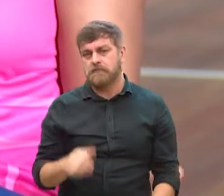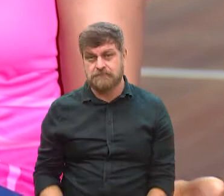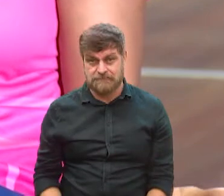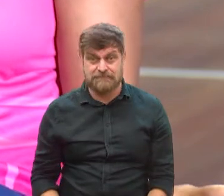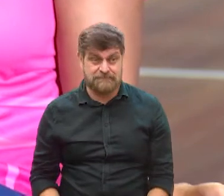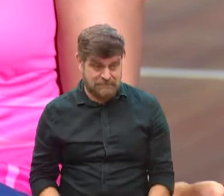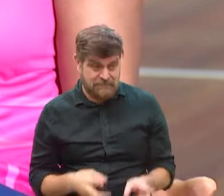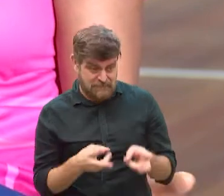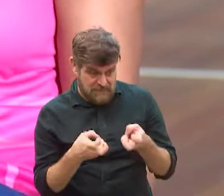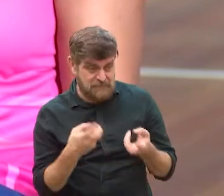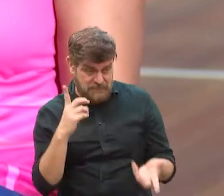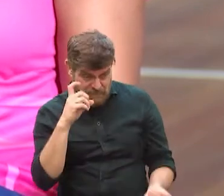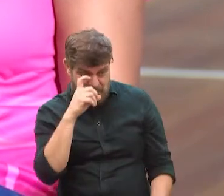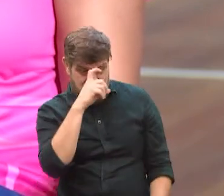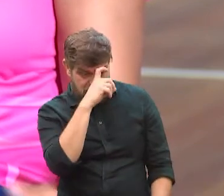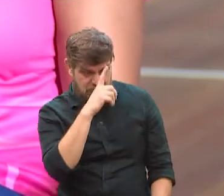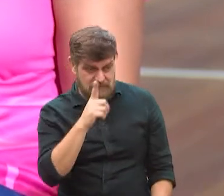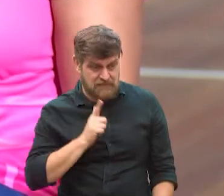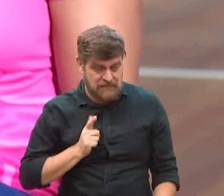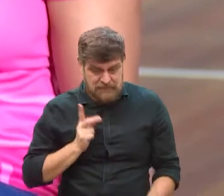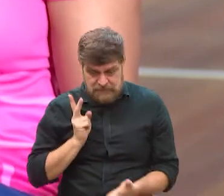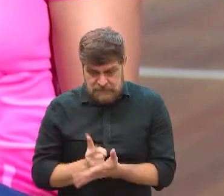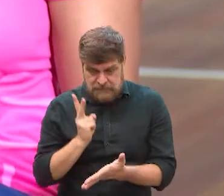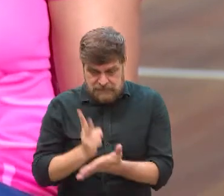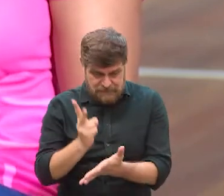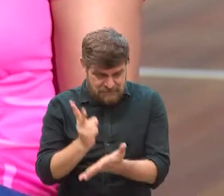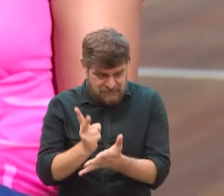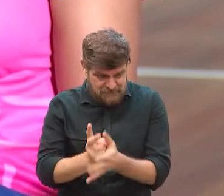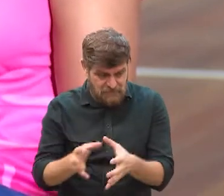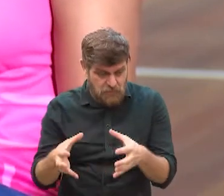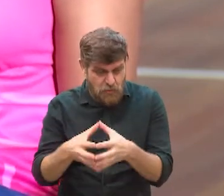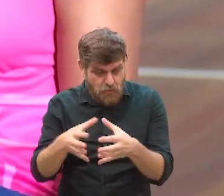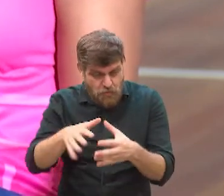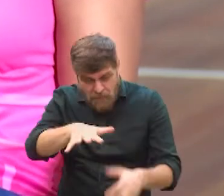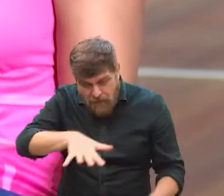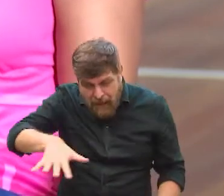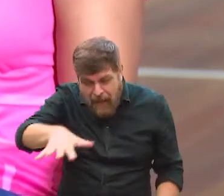como é difícil, né, manter o basquete